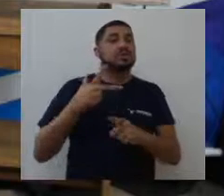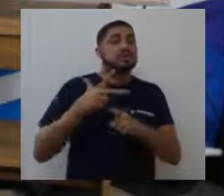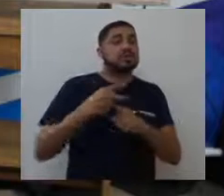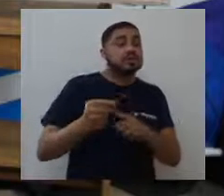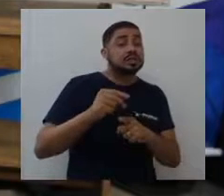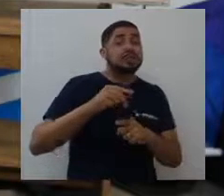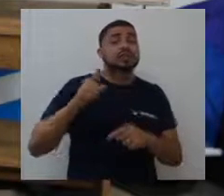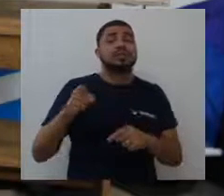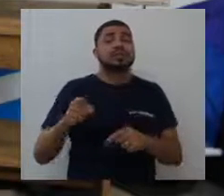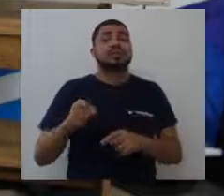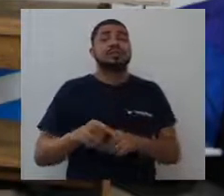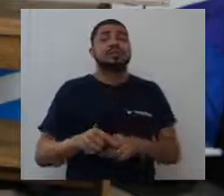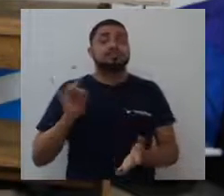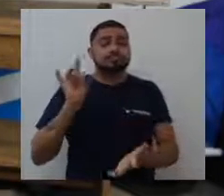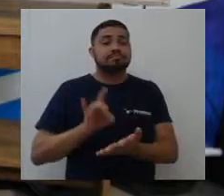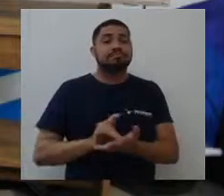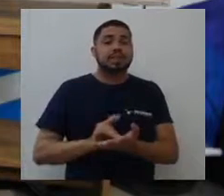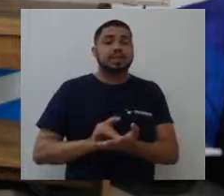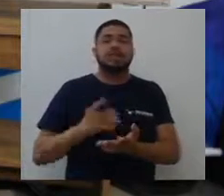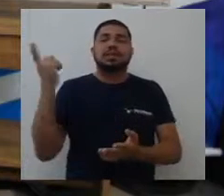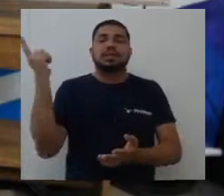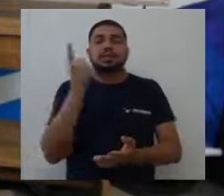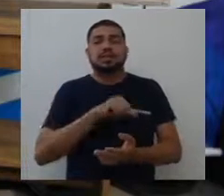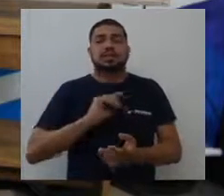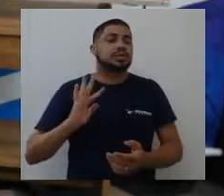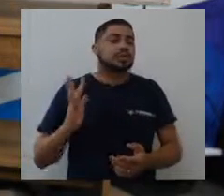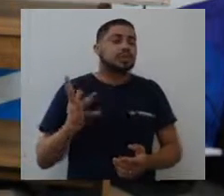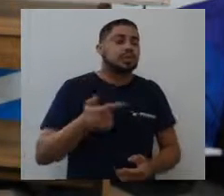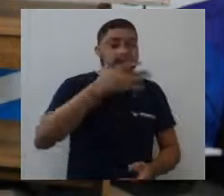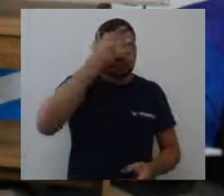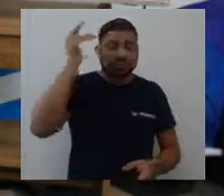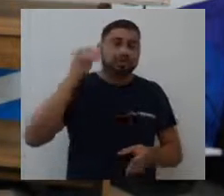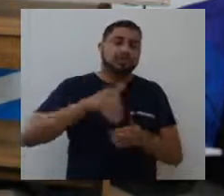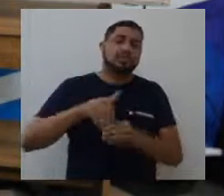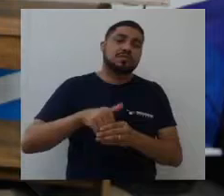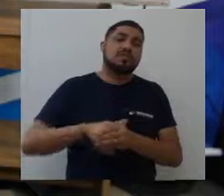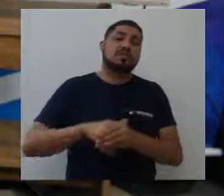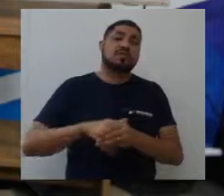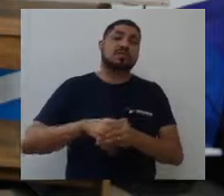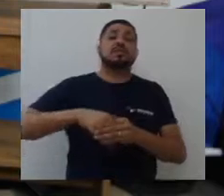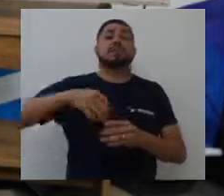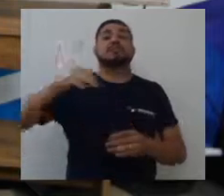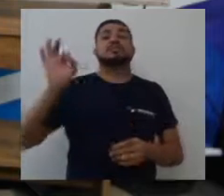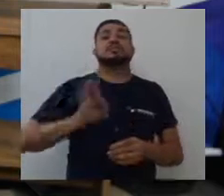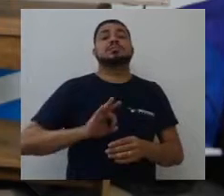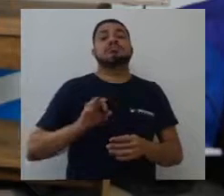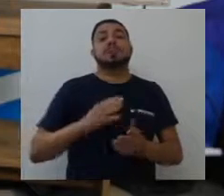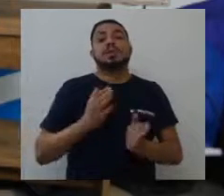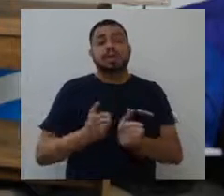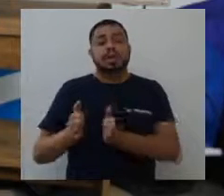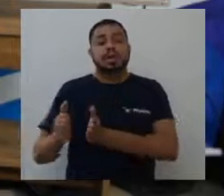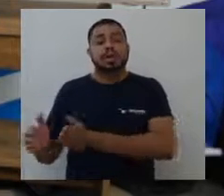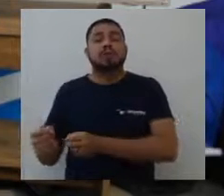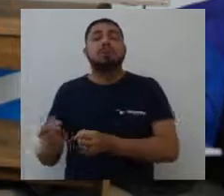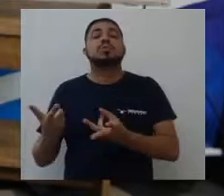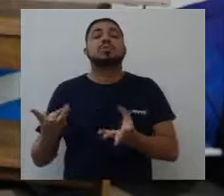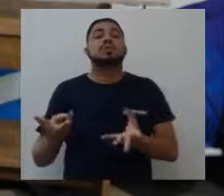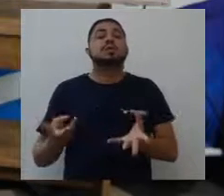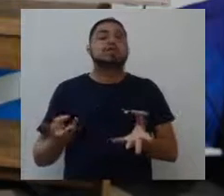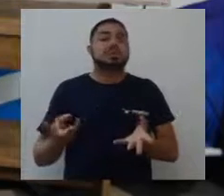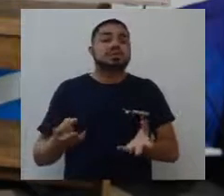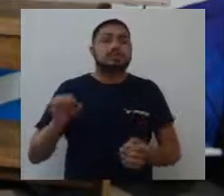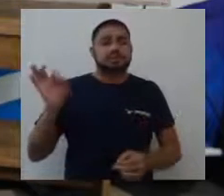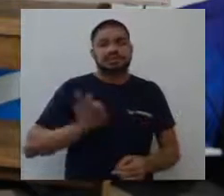vencedor, de fato, obteve de todos os eleitores um percentual de votos na ordem de quantos por cento?